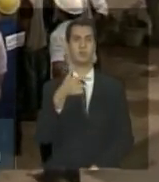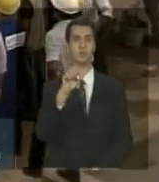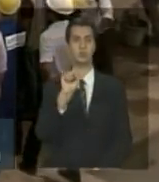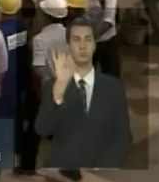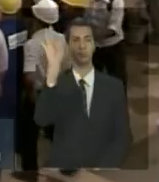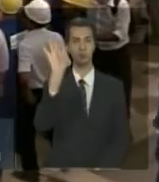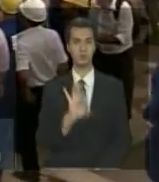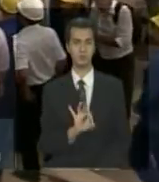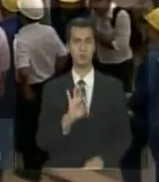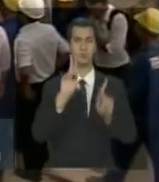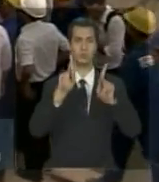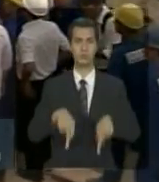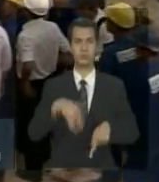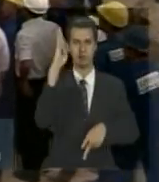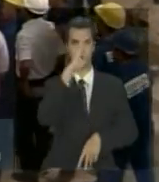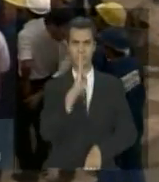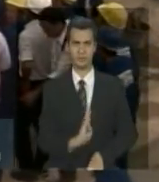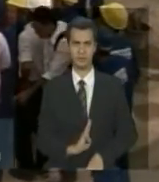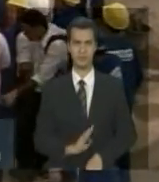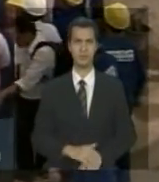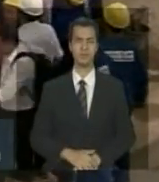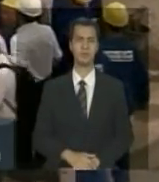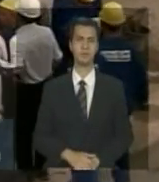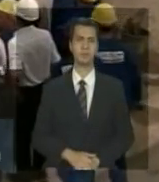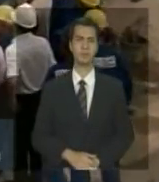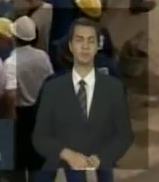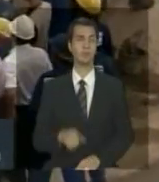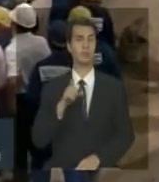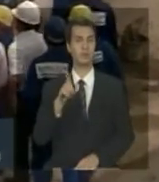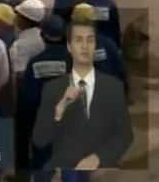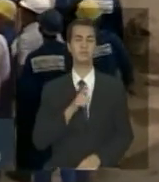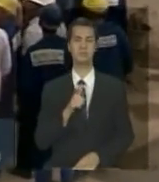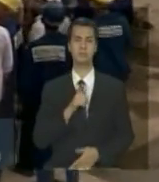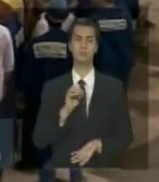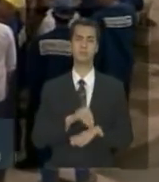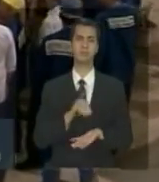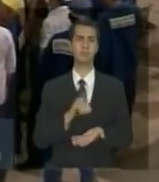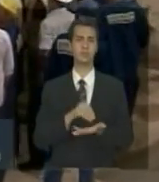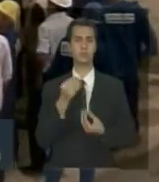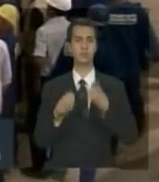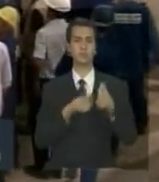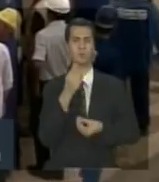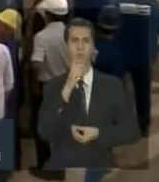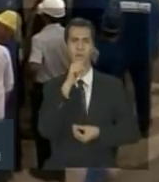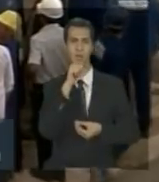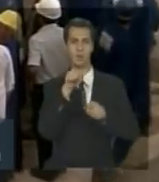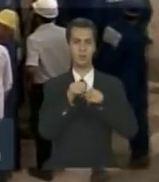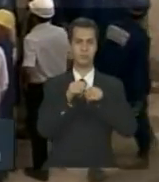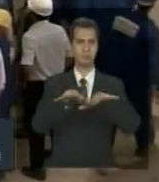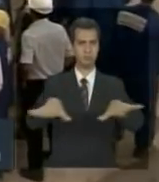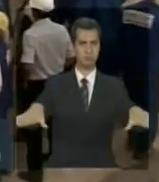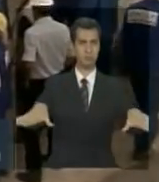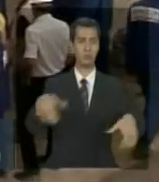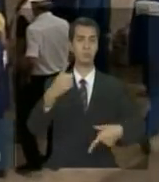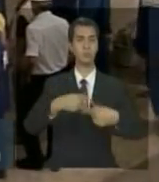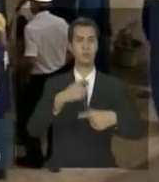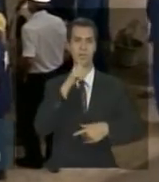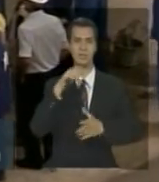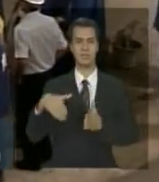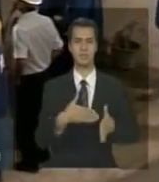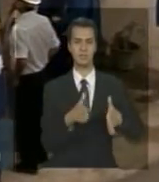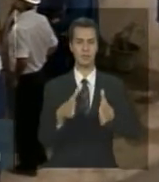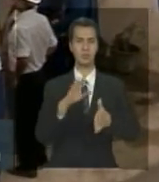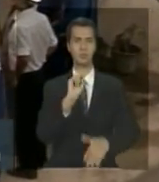população brasileira e apresenta uma grande irregularidade na distribuição de recursos hídricos, uma vez que o Rio São